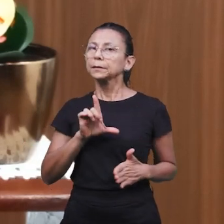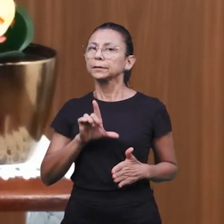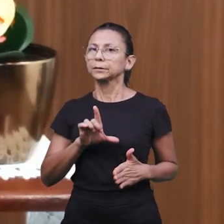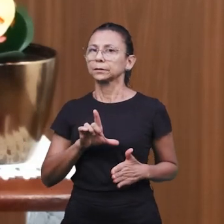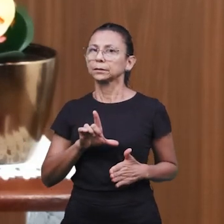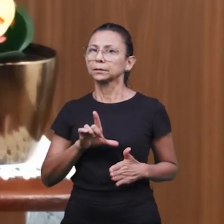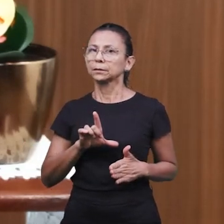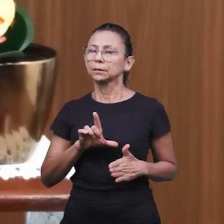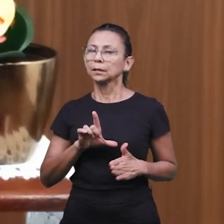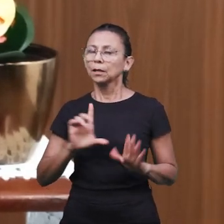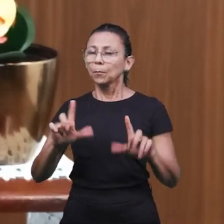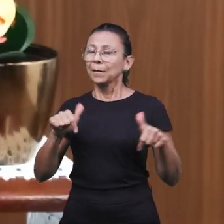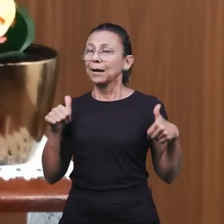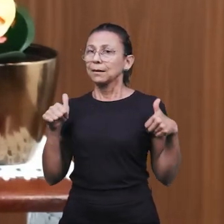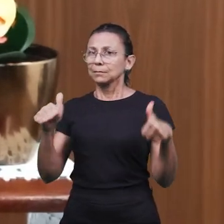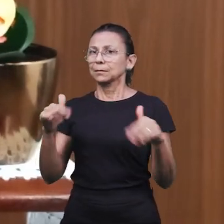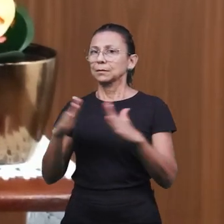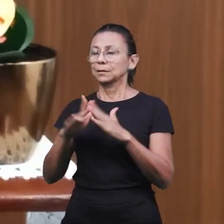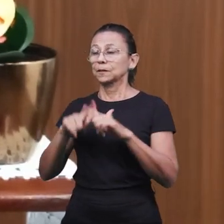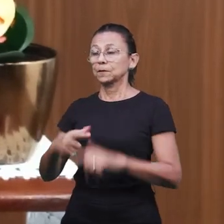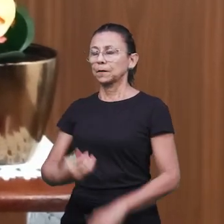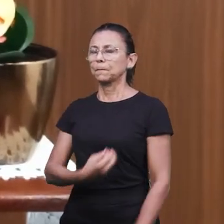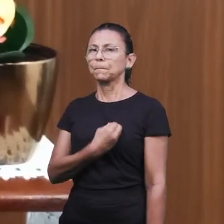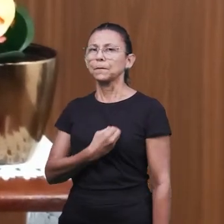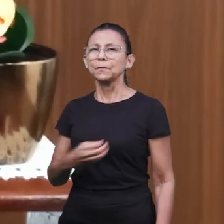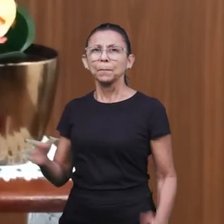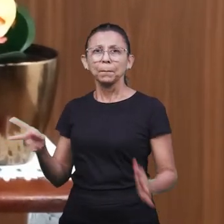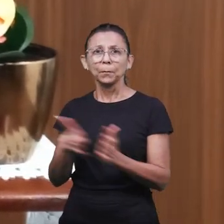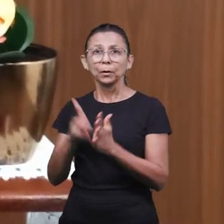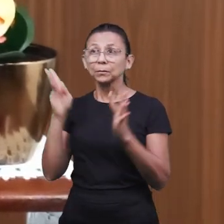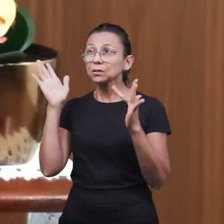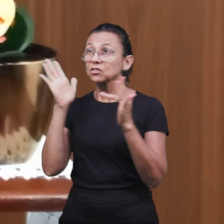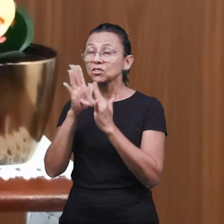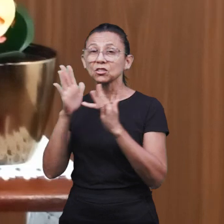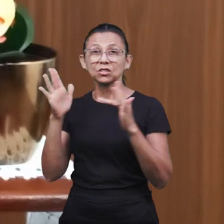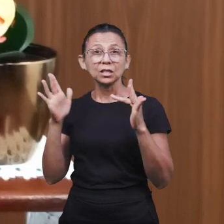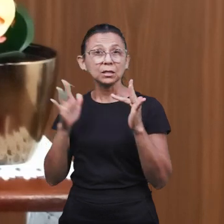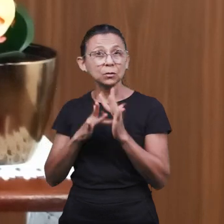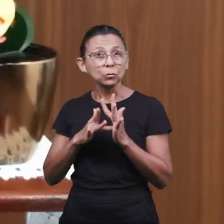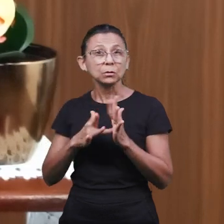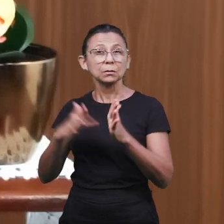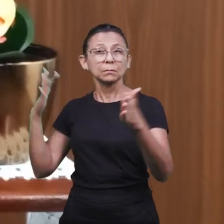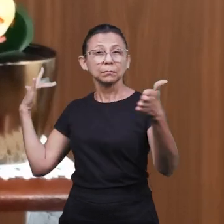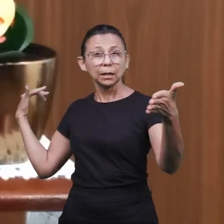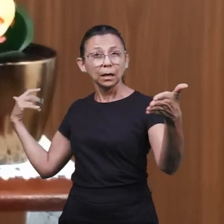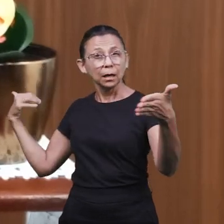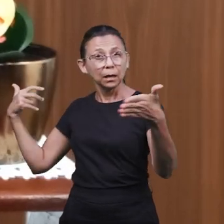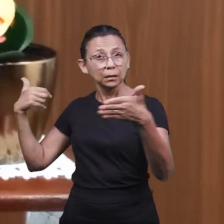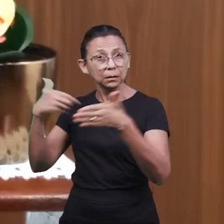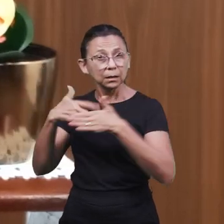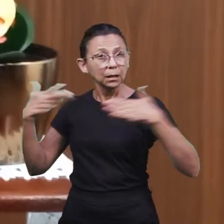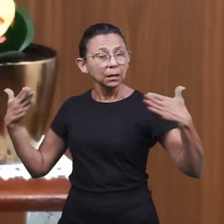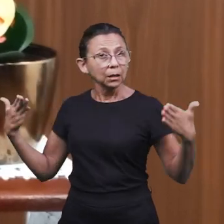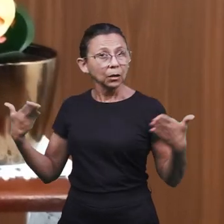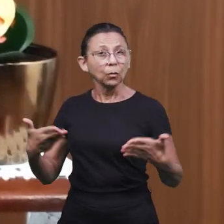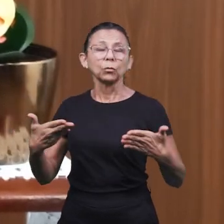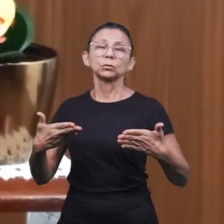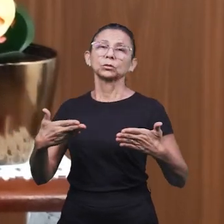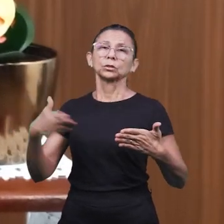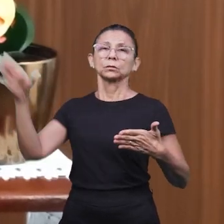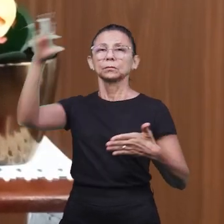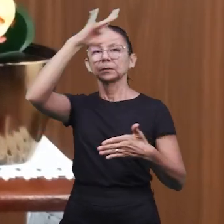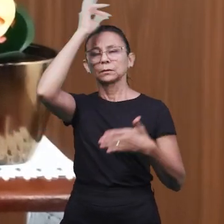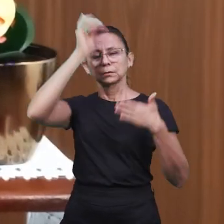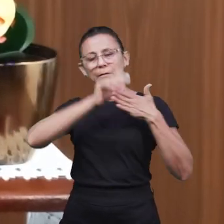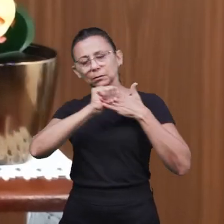a ação da Igreja viva do Senhor Jesus, que em todos os tempos se deixou